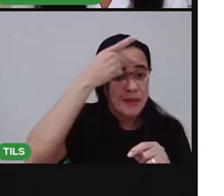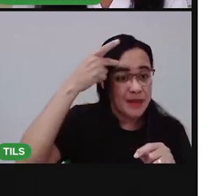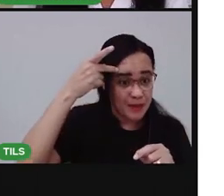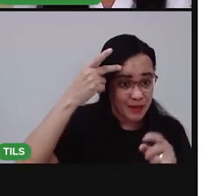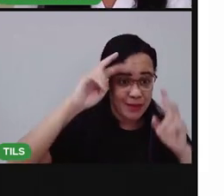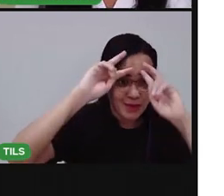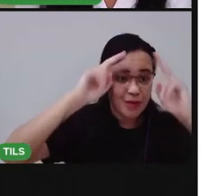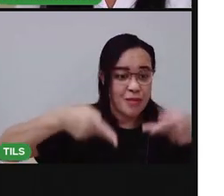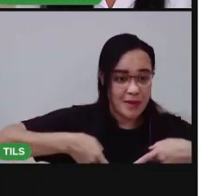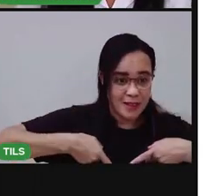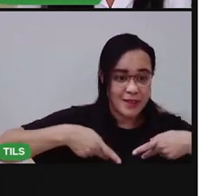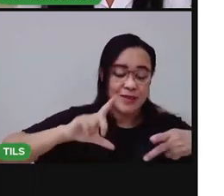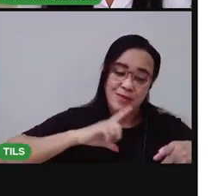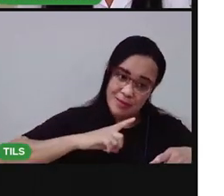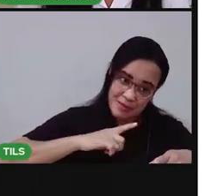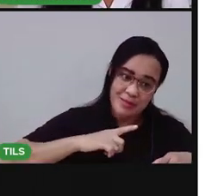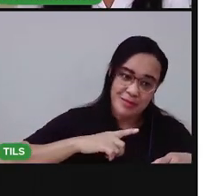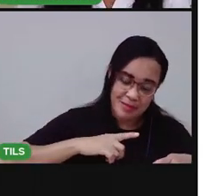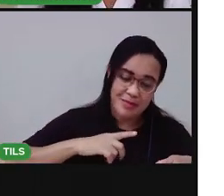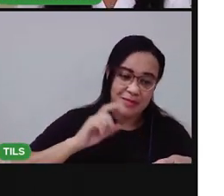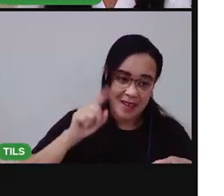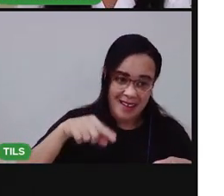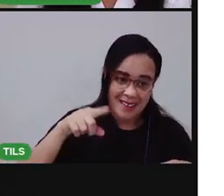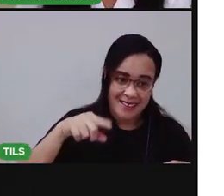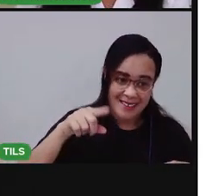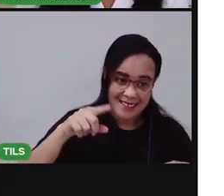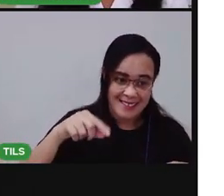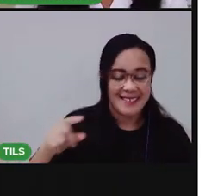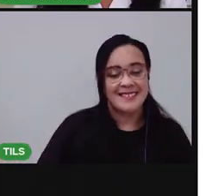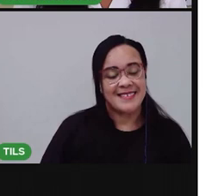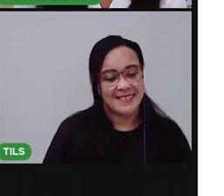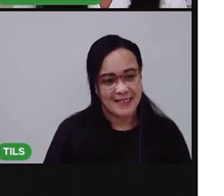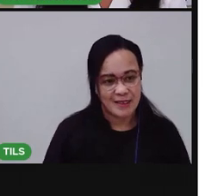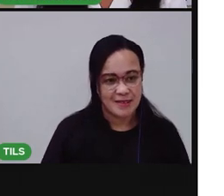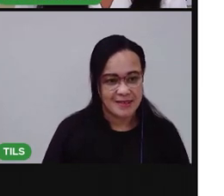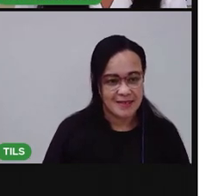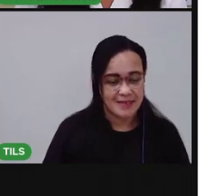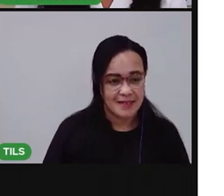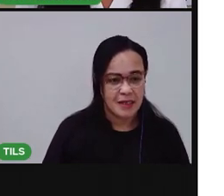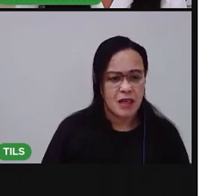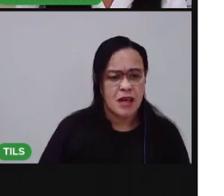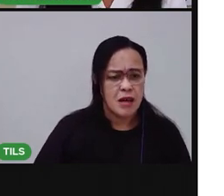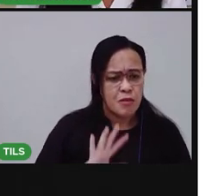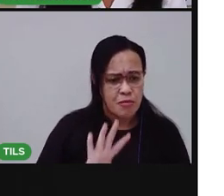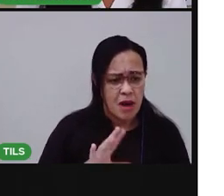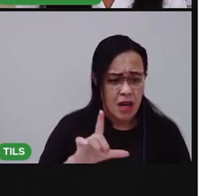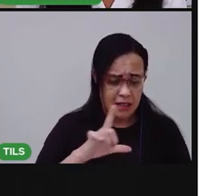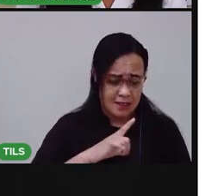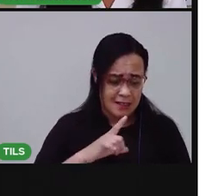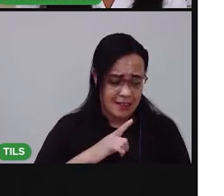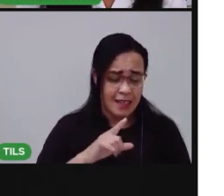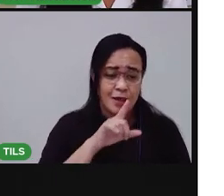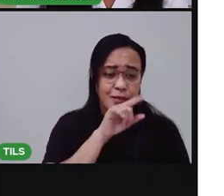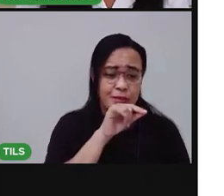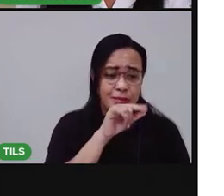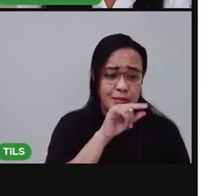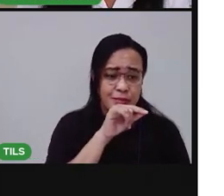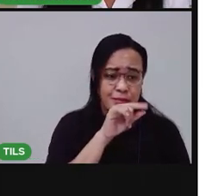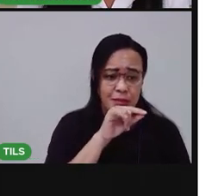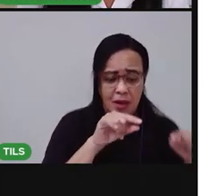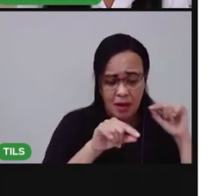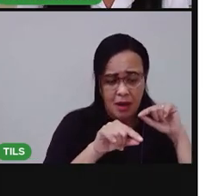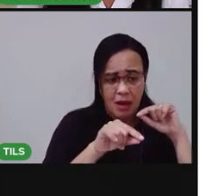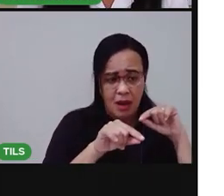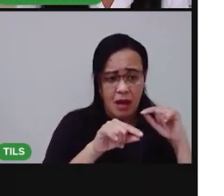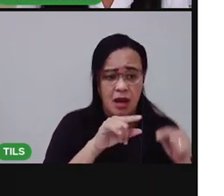Vocês sabiam que tem um passarinho, que ele é chamado João de Barro?